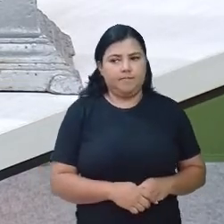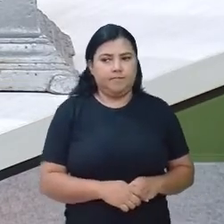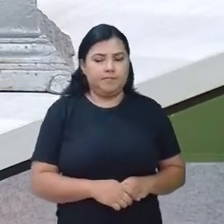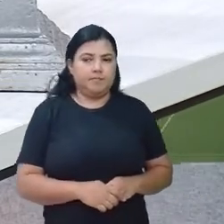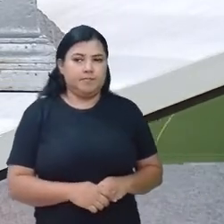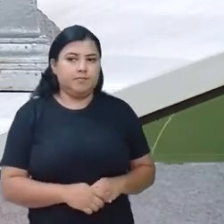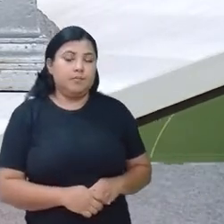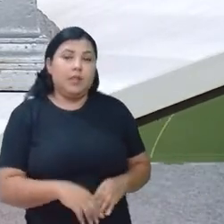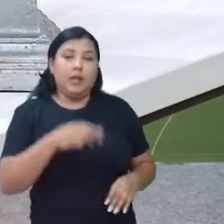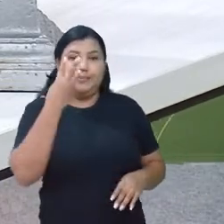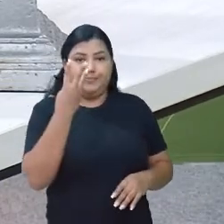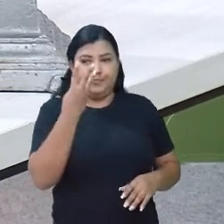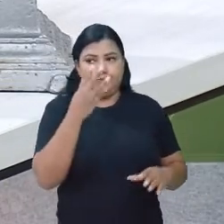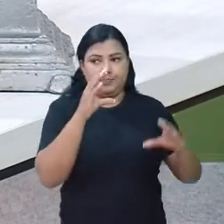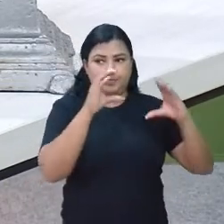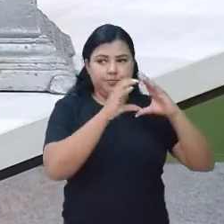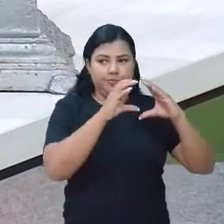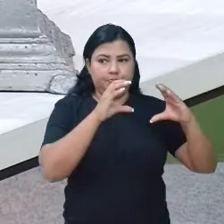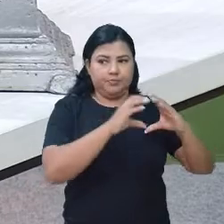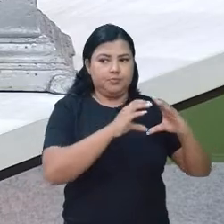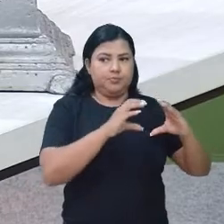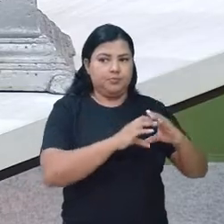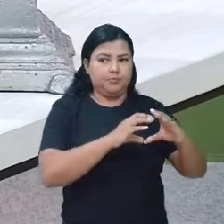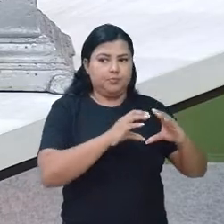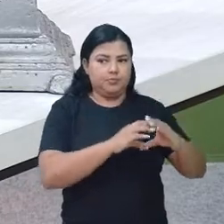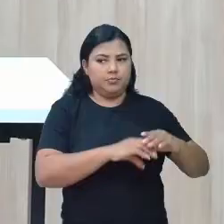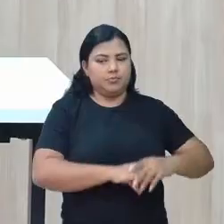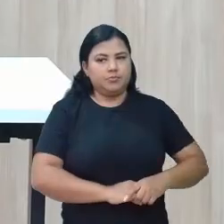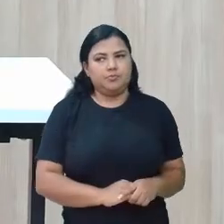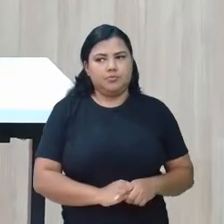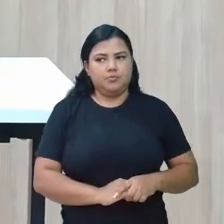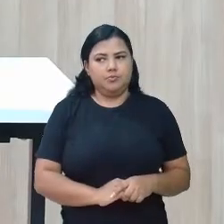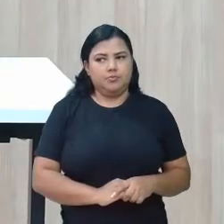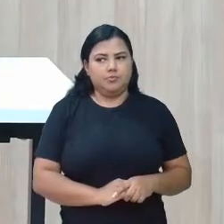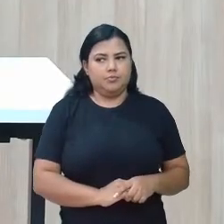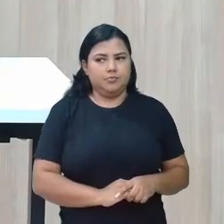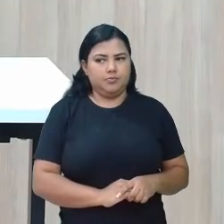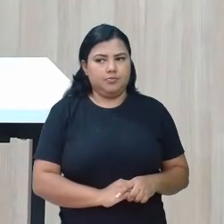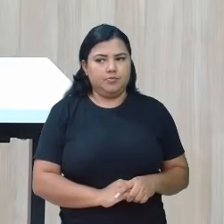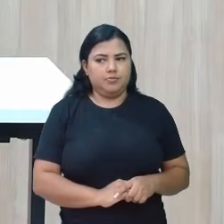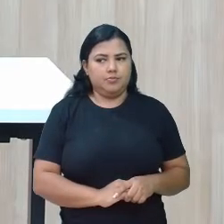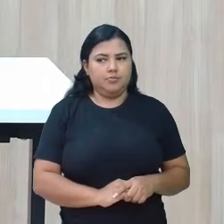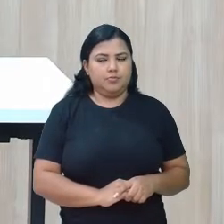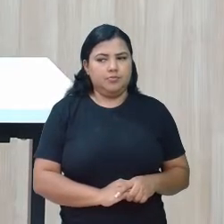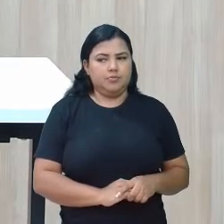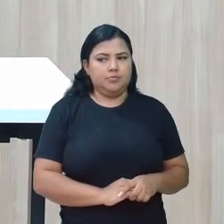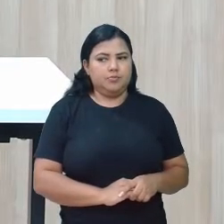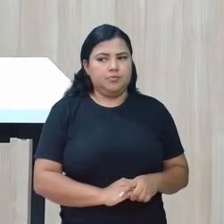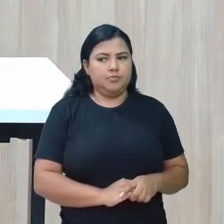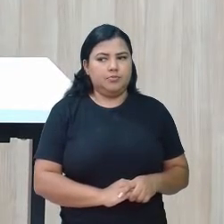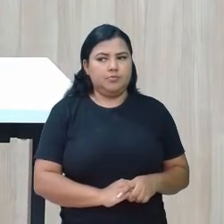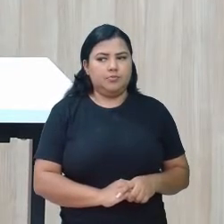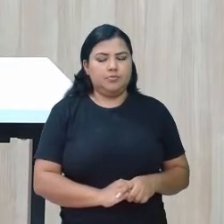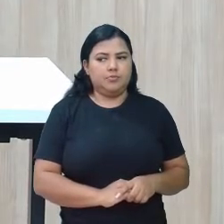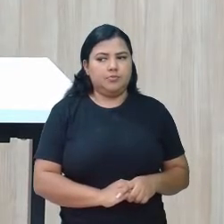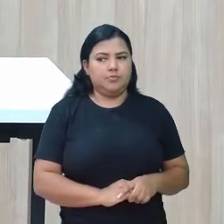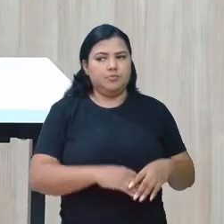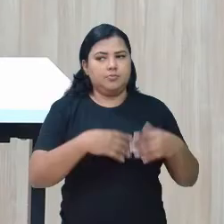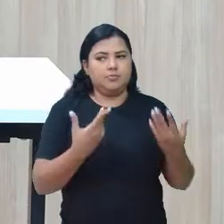da balança, eu tenho três objetos iguais, certo? Eu vou colocar esses três objetos como se fossem esses aqui